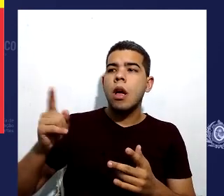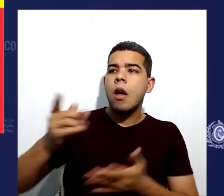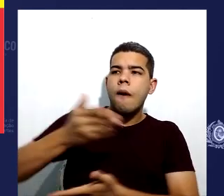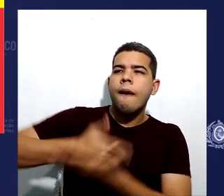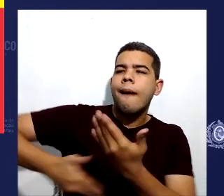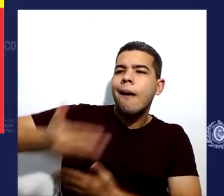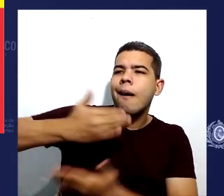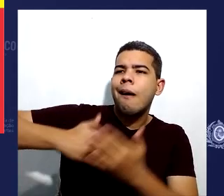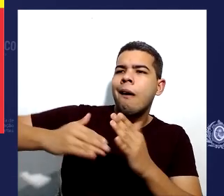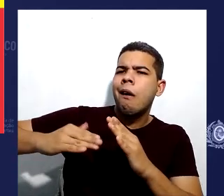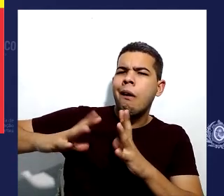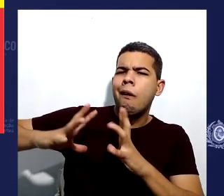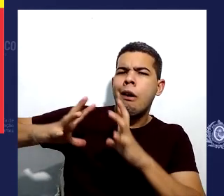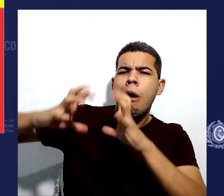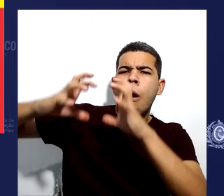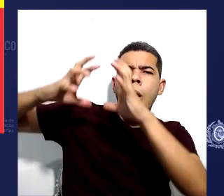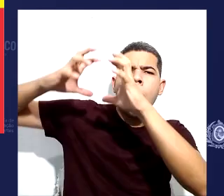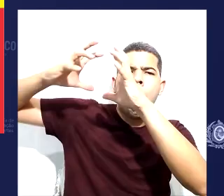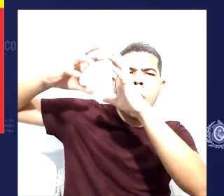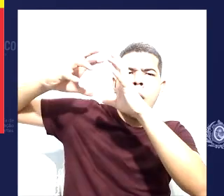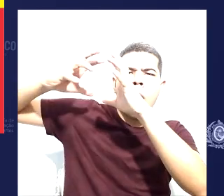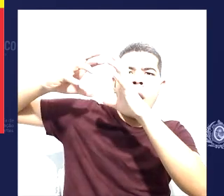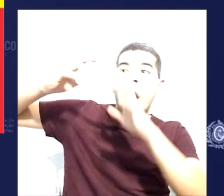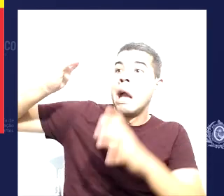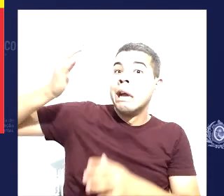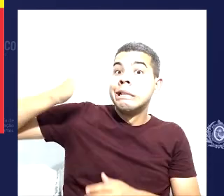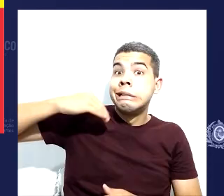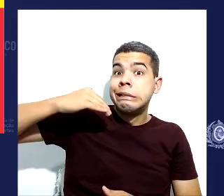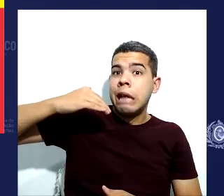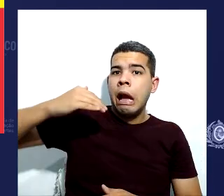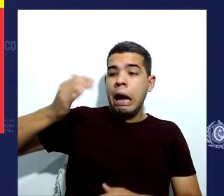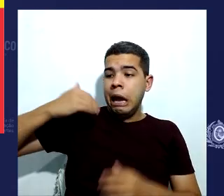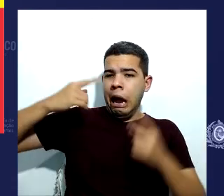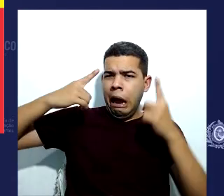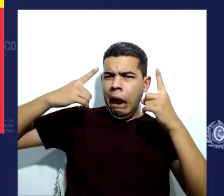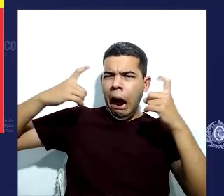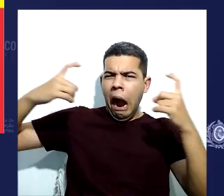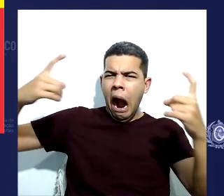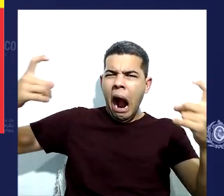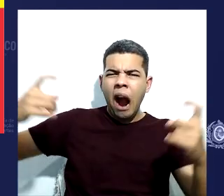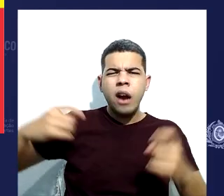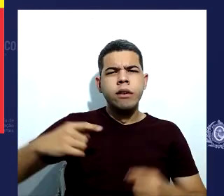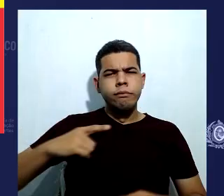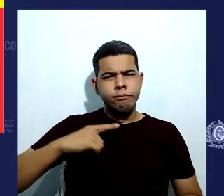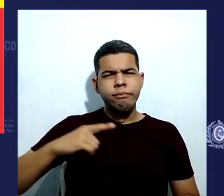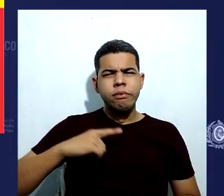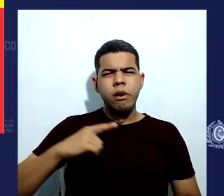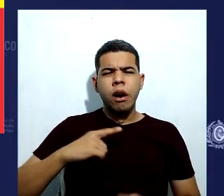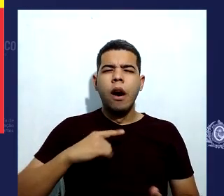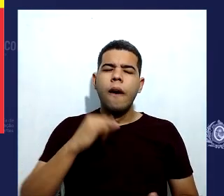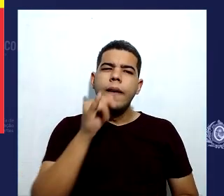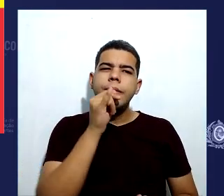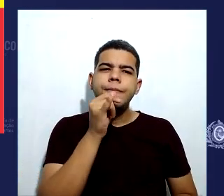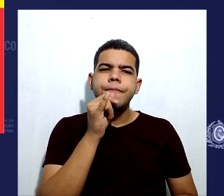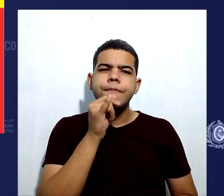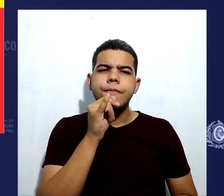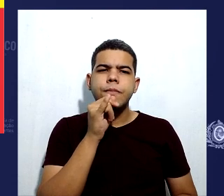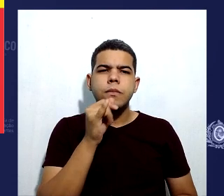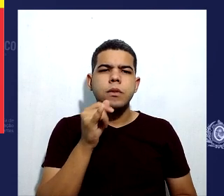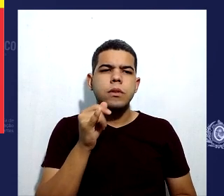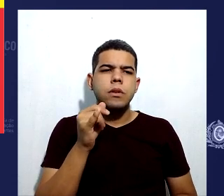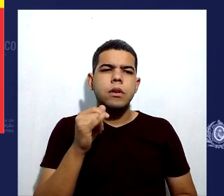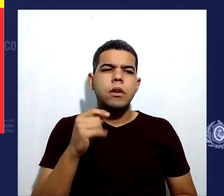comportamento violento e envolvimento em situações de risco, como digerir intoxicador e